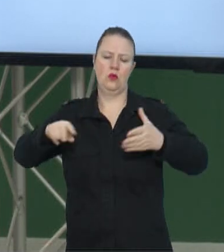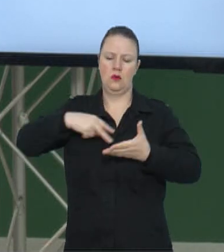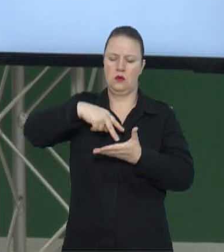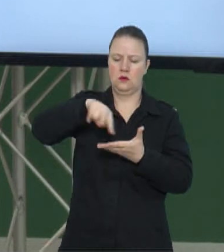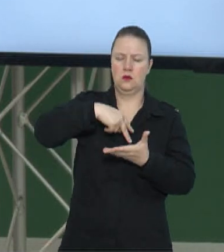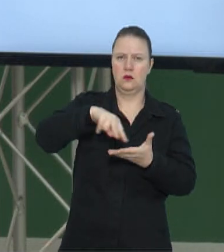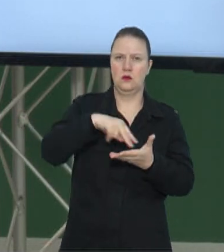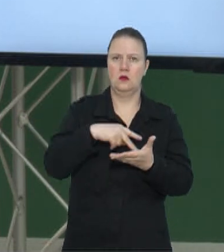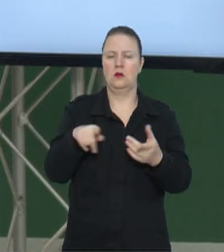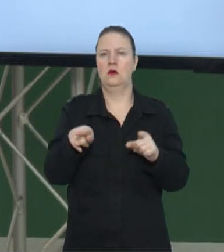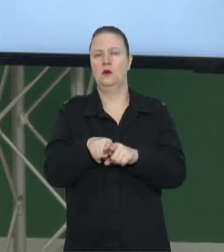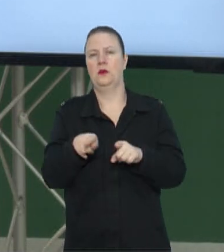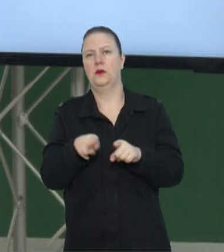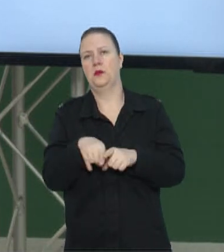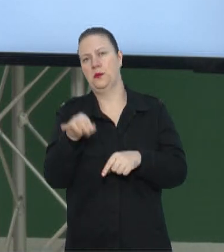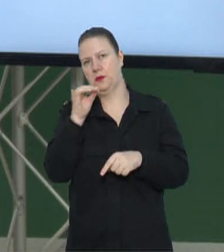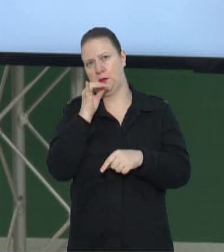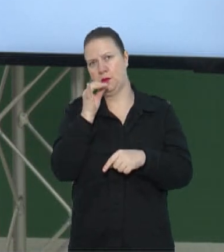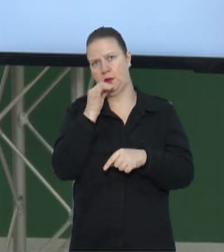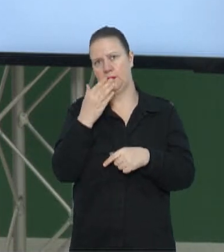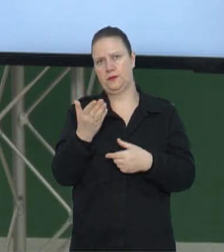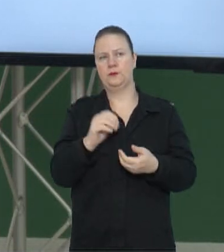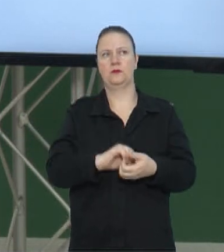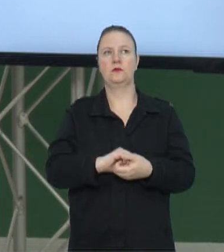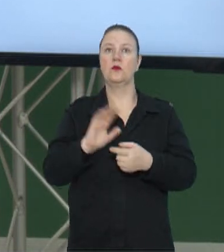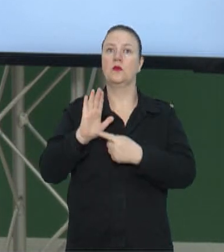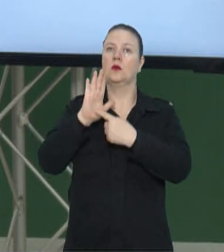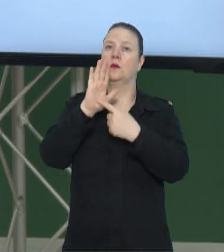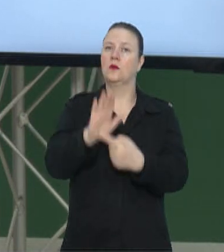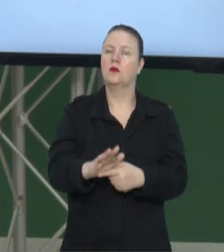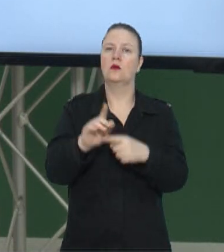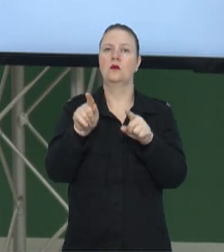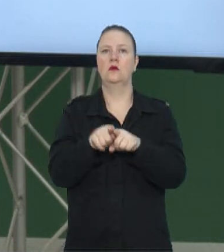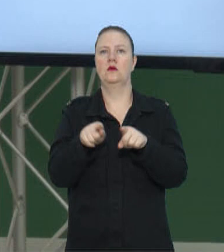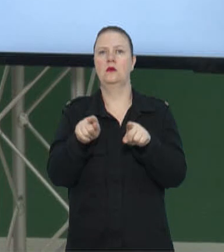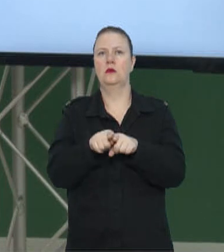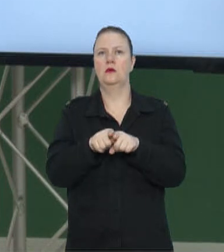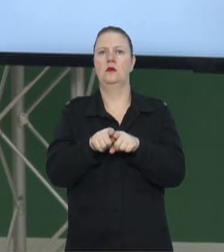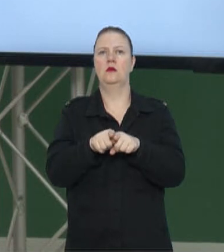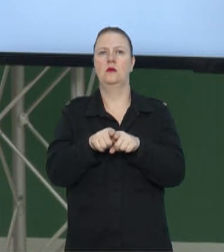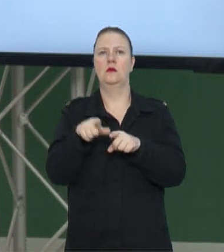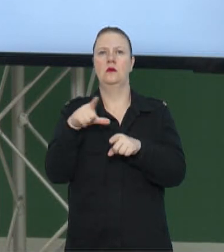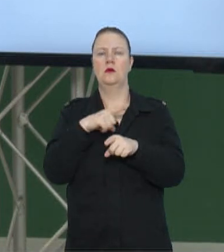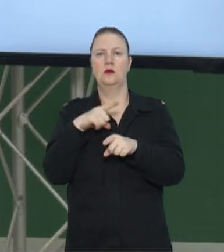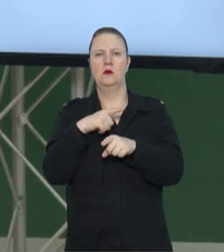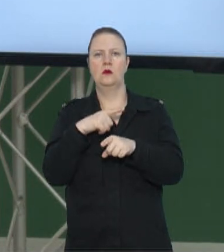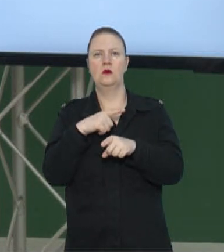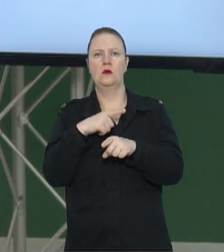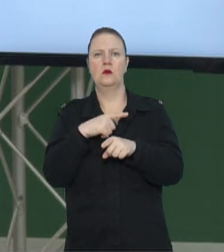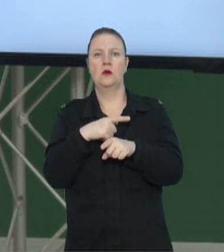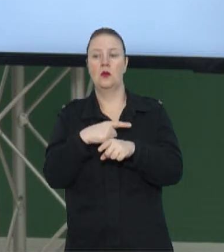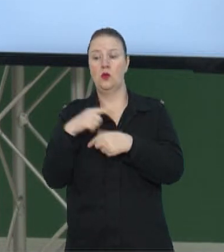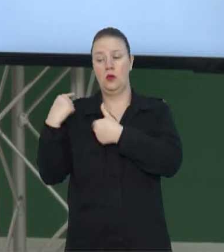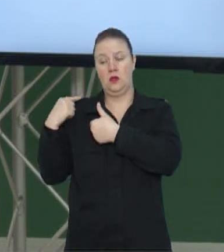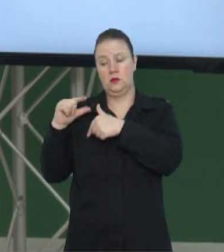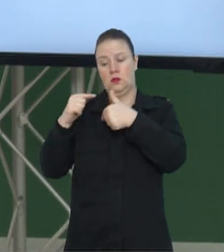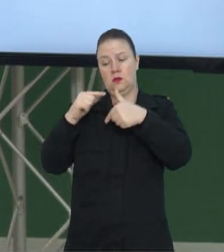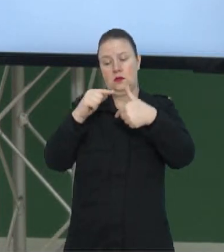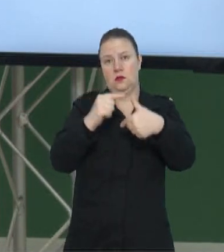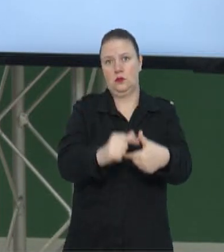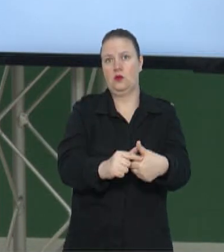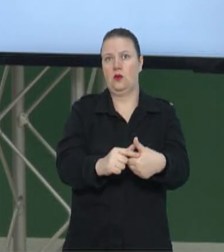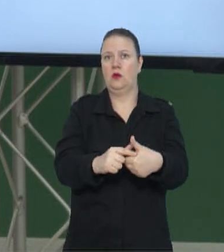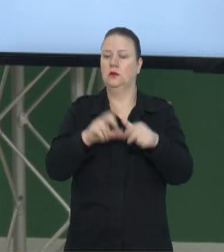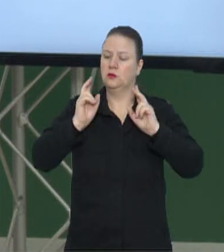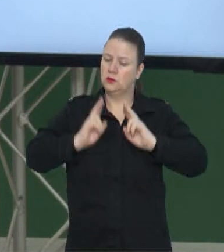exemplo, com apresentações, com a manutenção dos seus hábitos e costumes, da sua